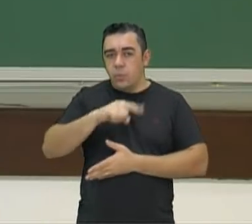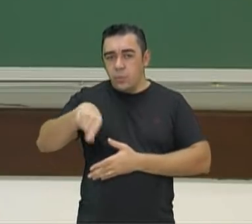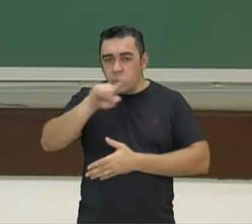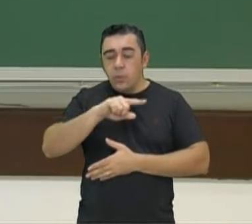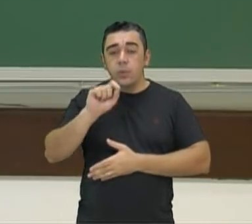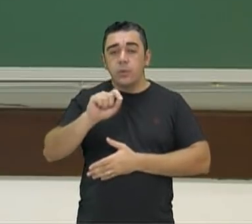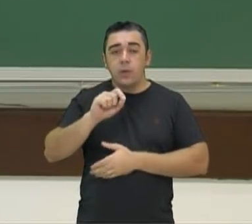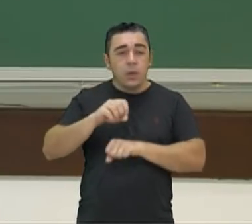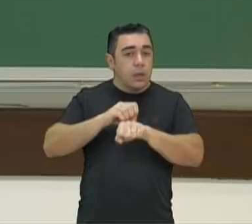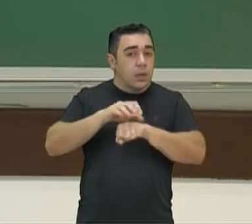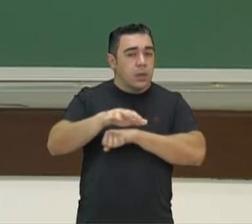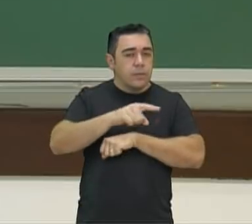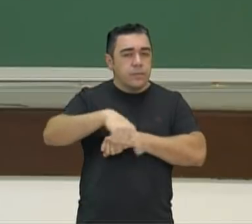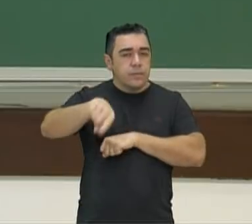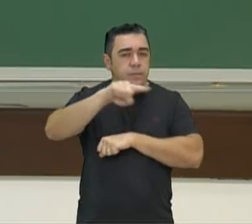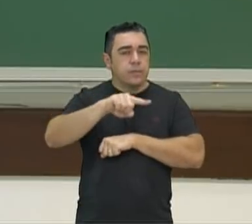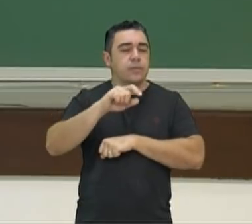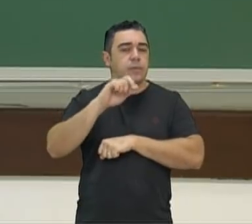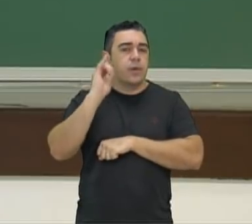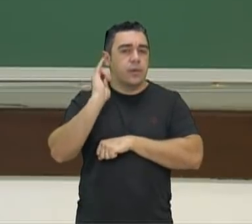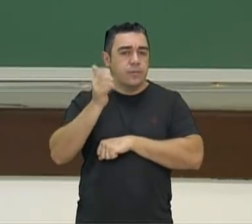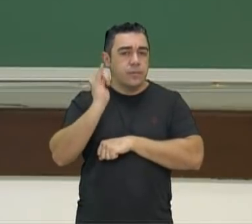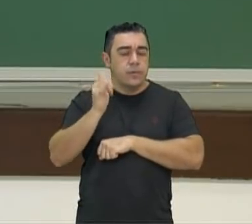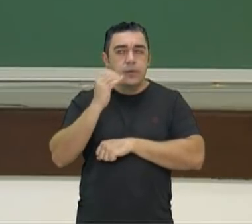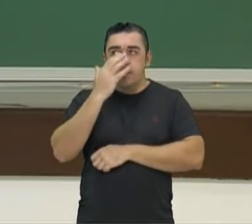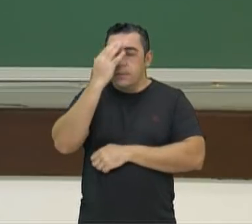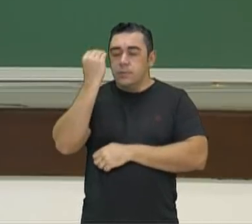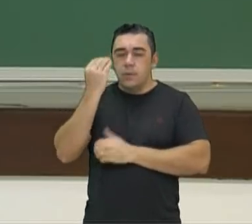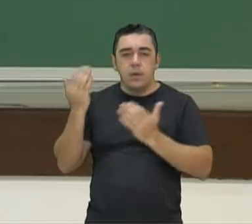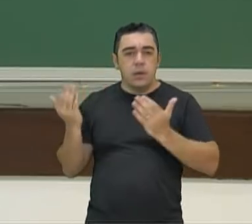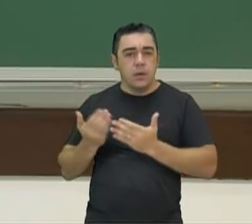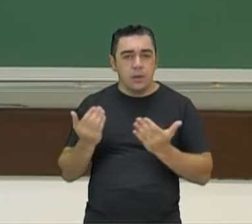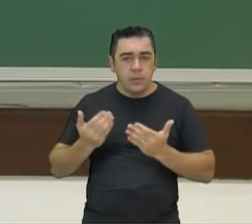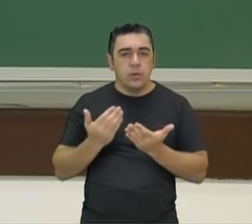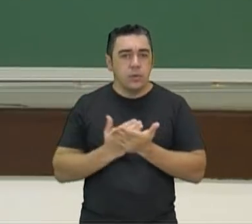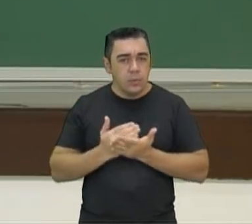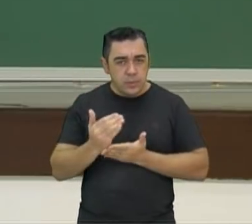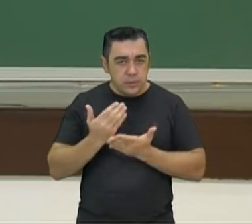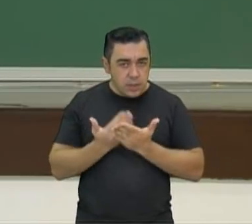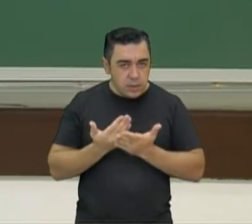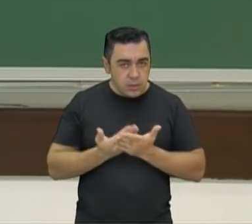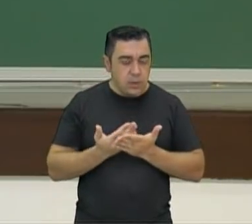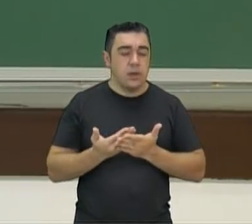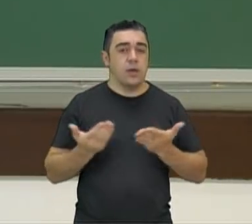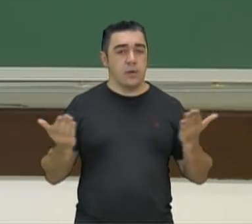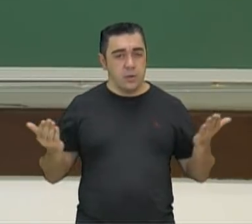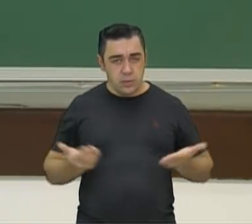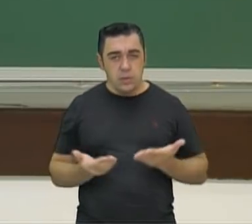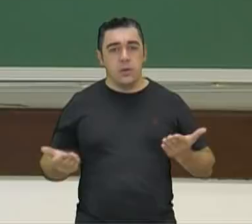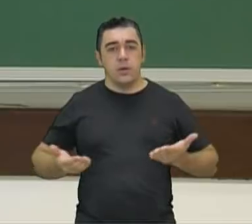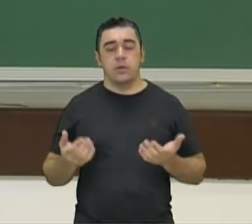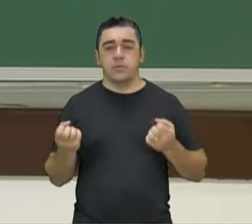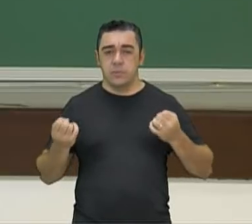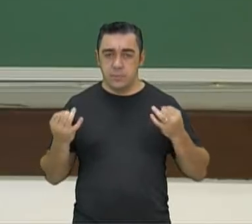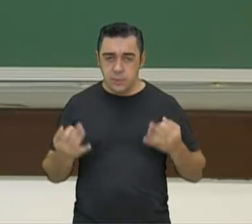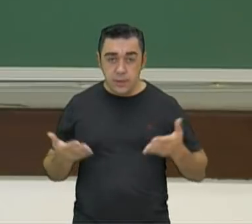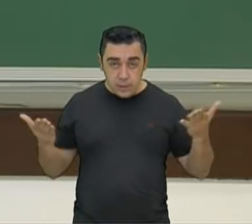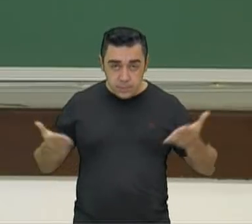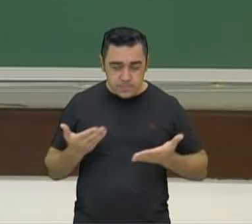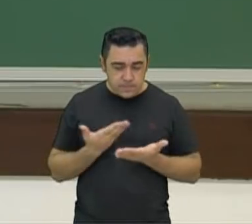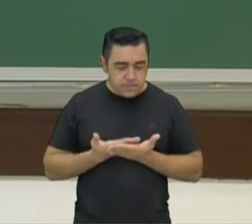dar um recadinho e acabei deixando para esta aula o início dessa. Em vez de dar no final daquela, eu quis dar nessa aula